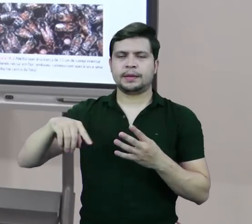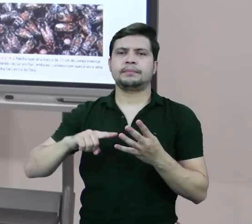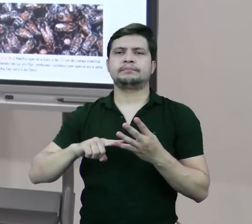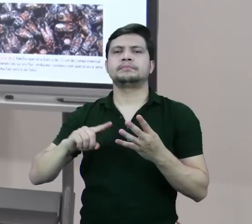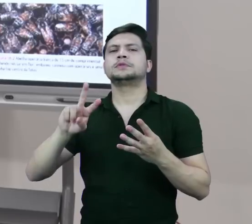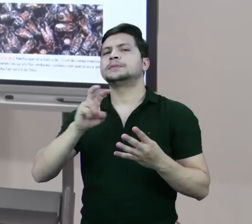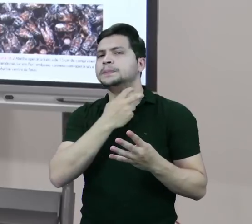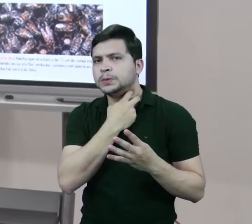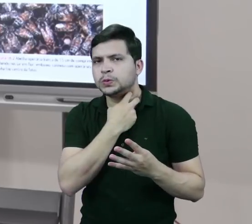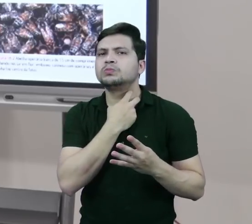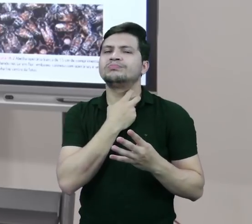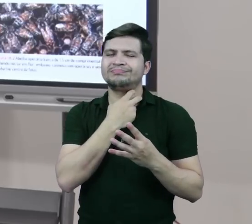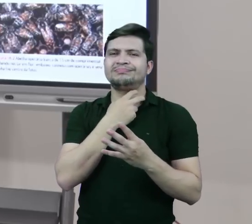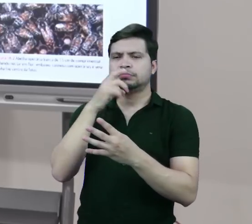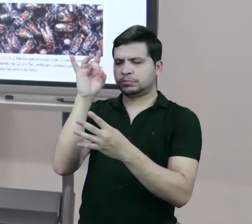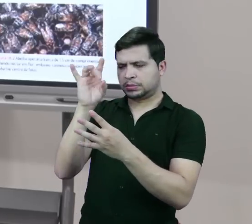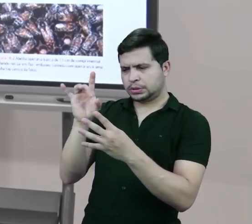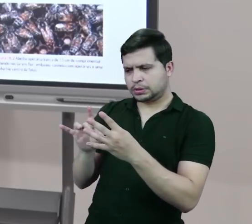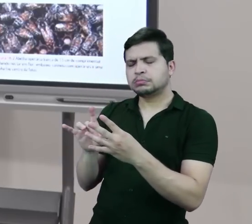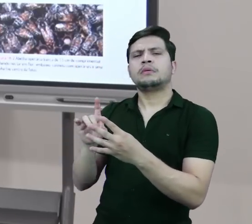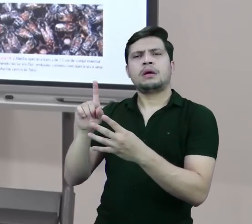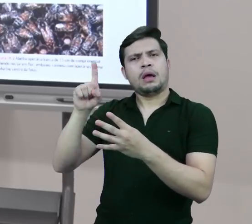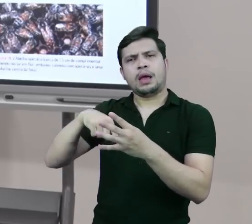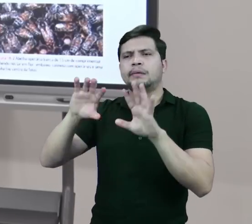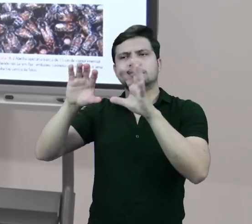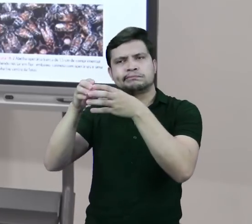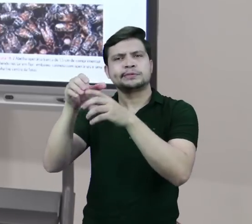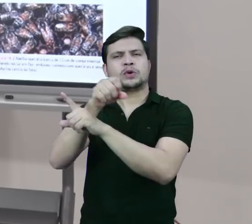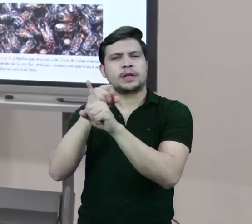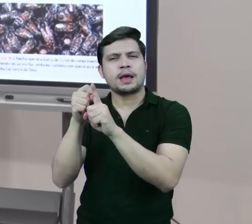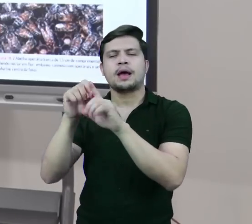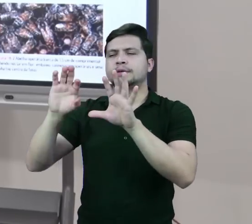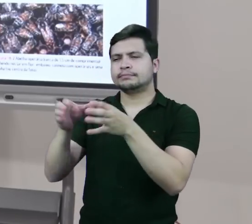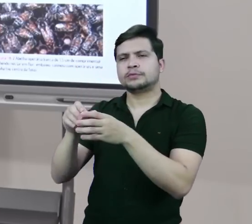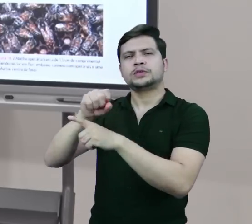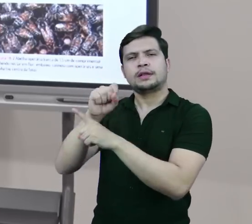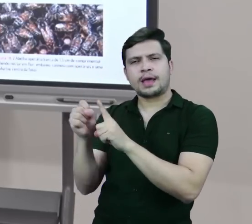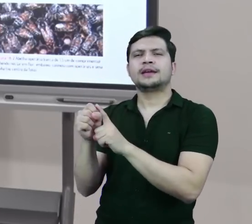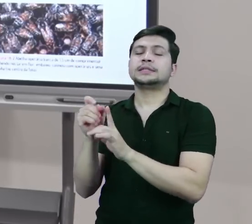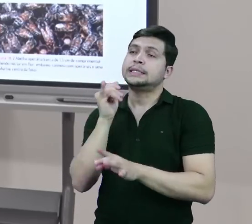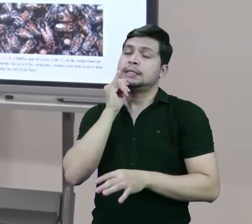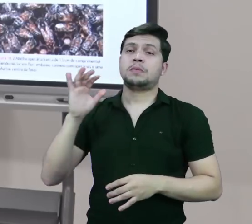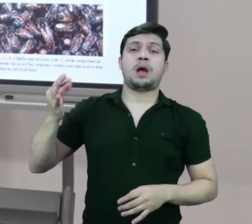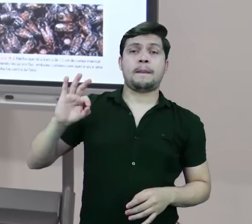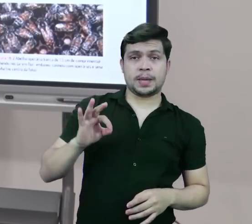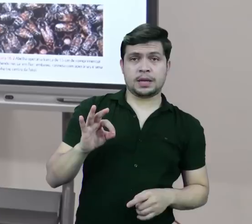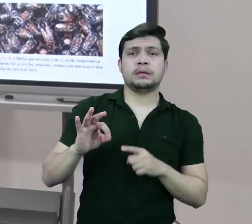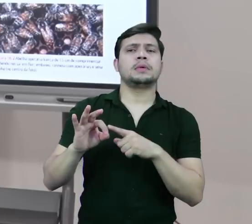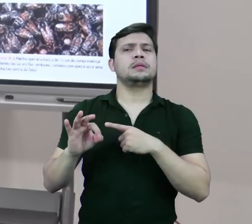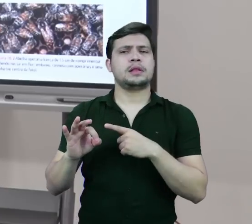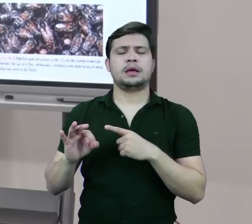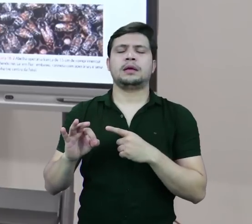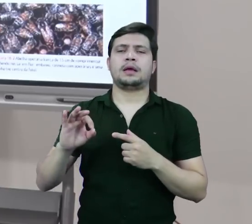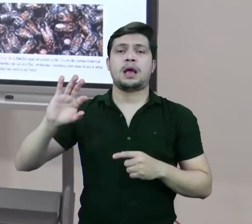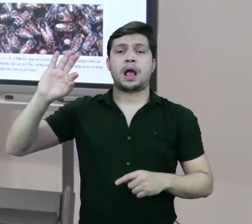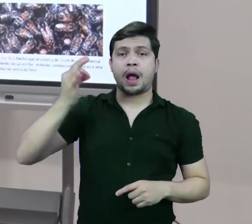essas sociedades, onde cada indivíduo ele tem o seu papel crucial na sociedade. Por exemplo, o exemplo das abelhas.